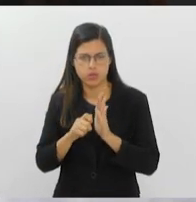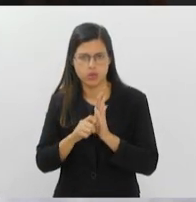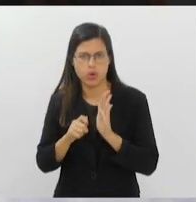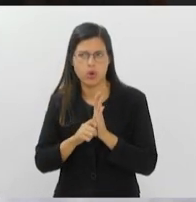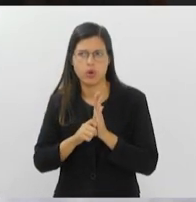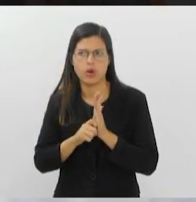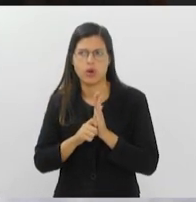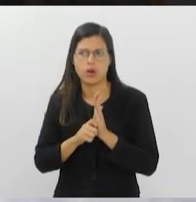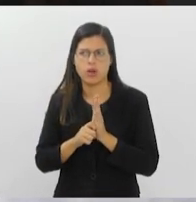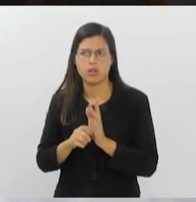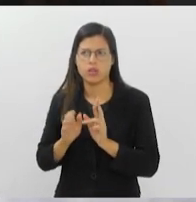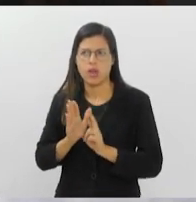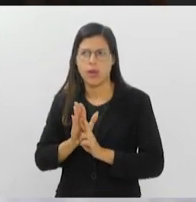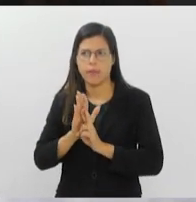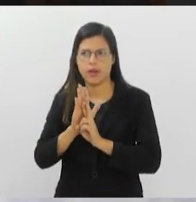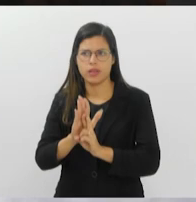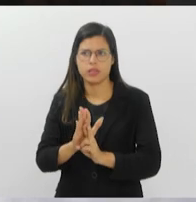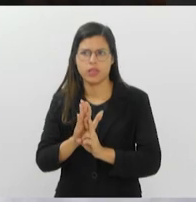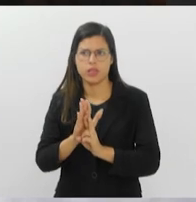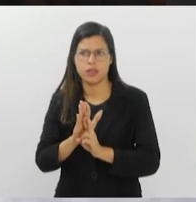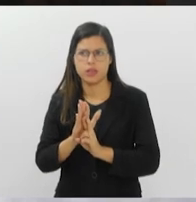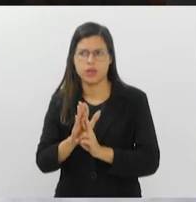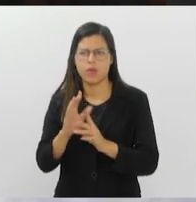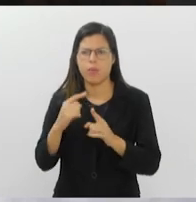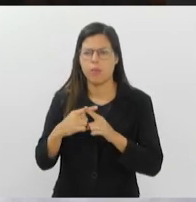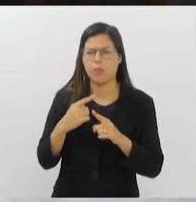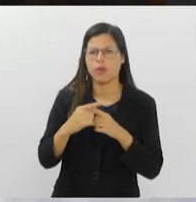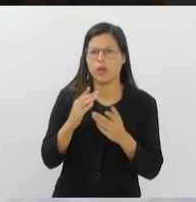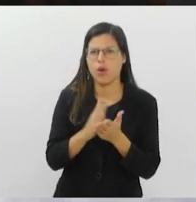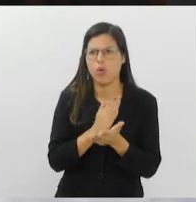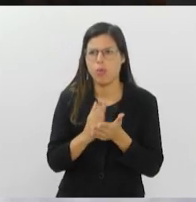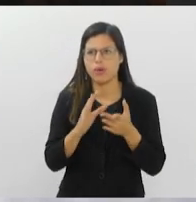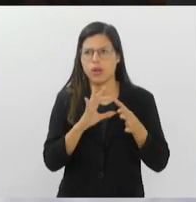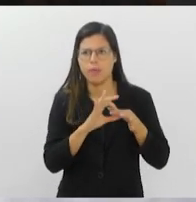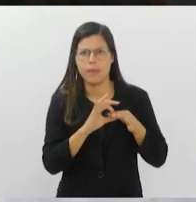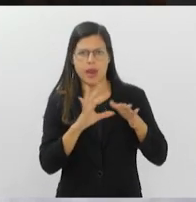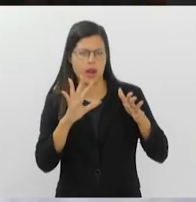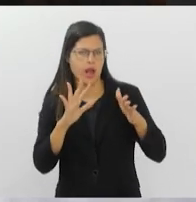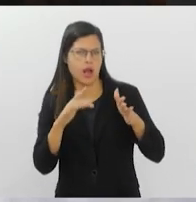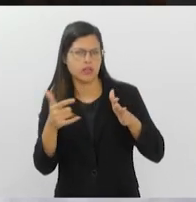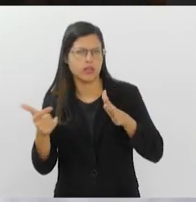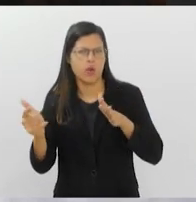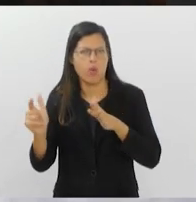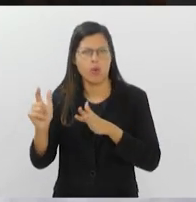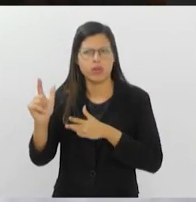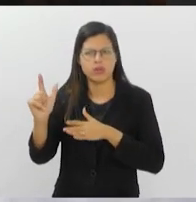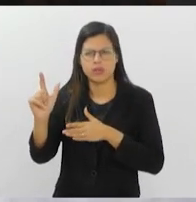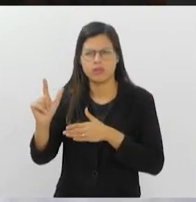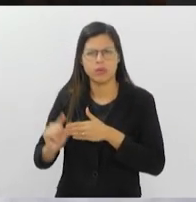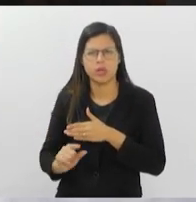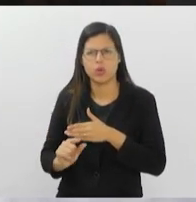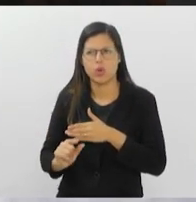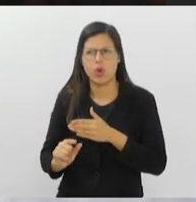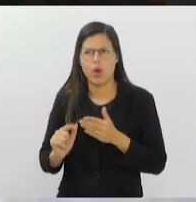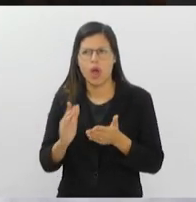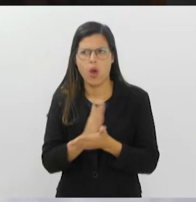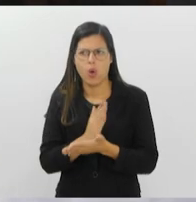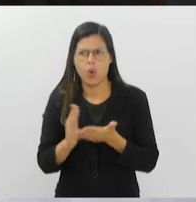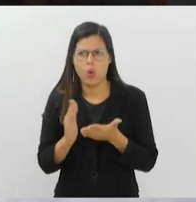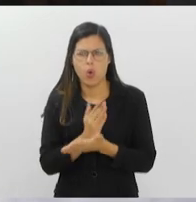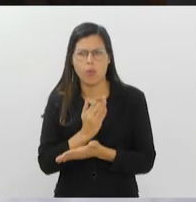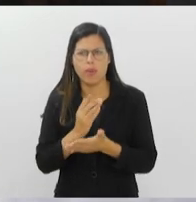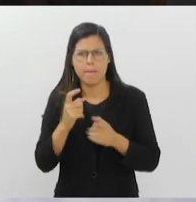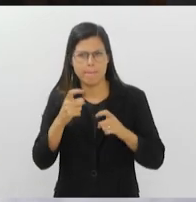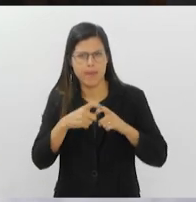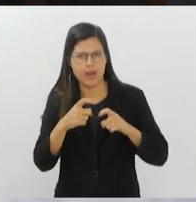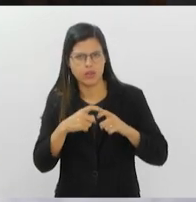pergunta por que então que umas são permitidas, outras menos, né, umas são, né, prescritas, outras